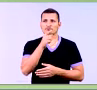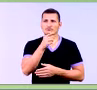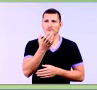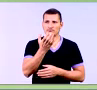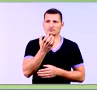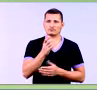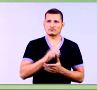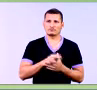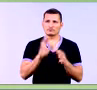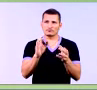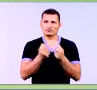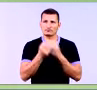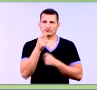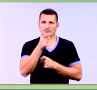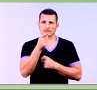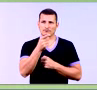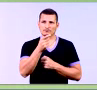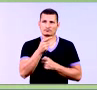eu teria que digitar